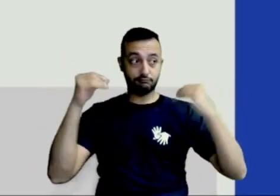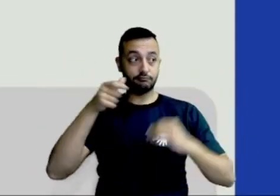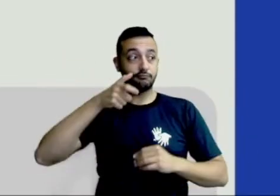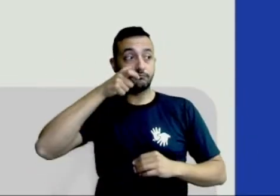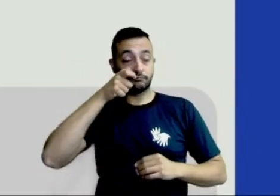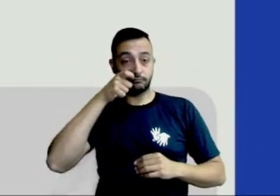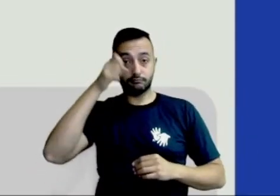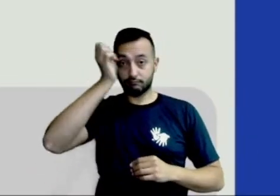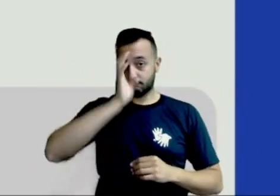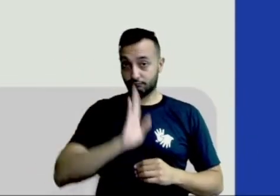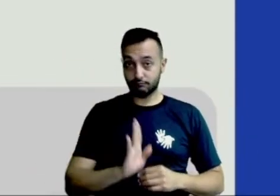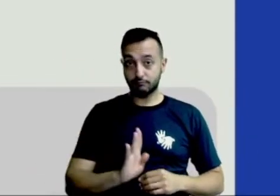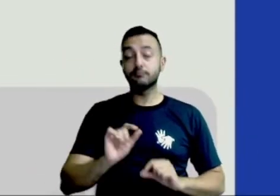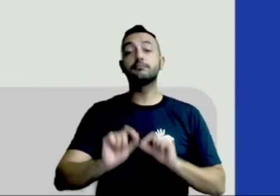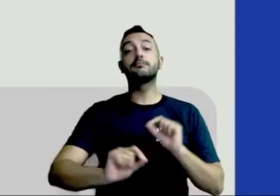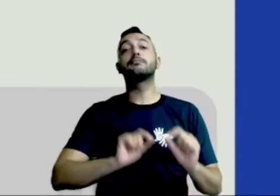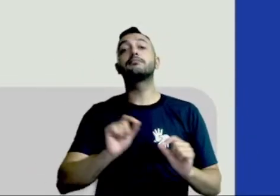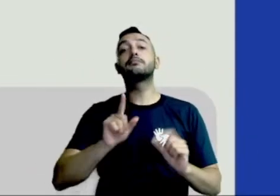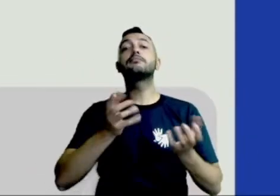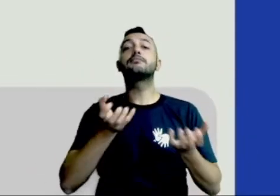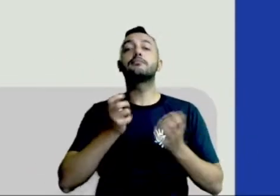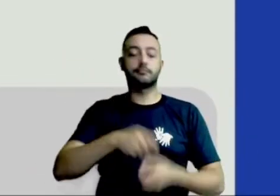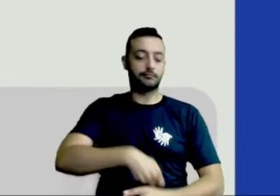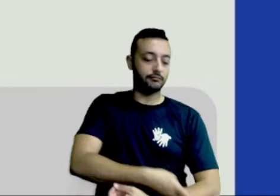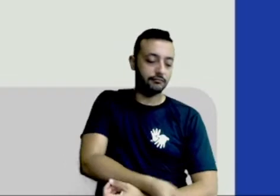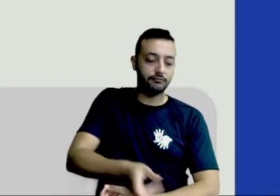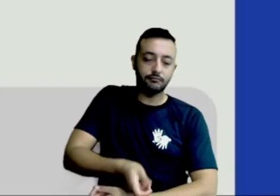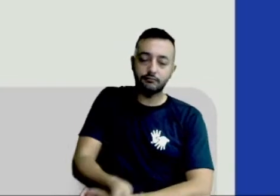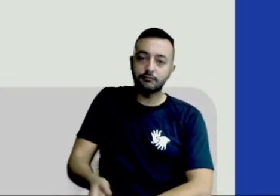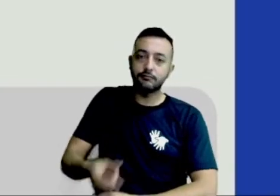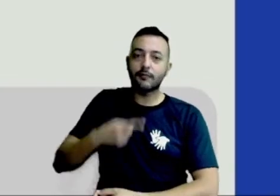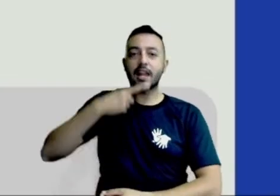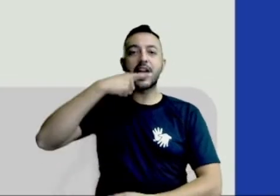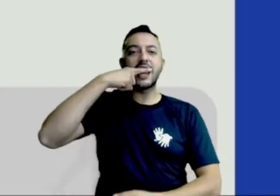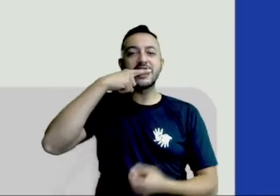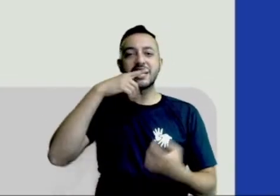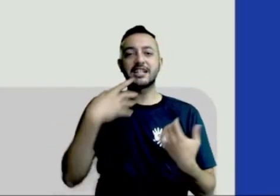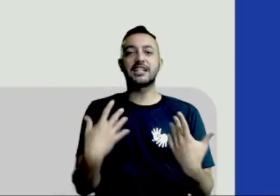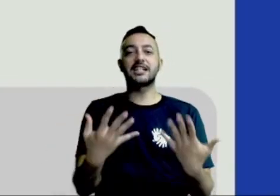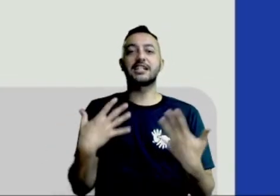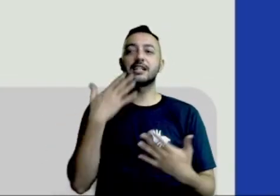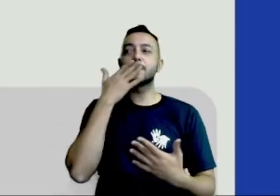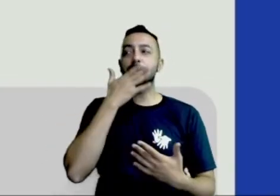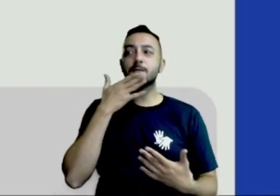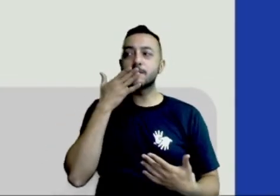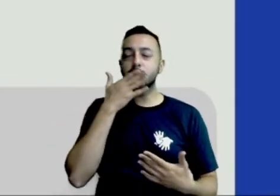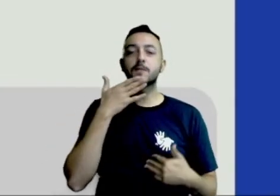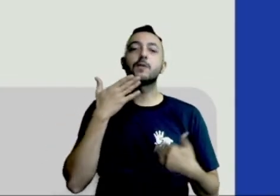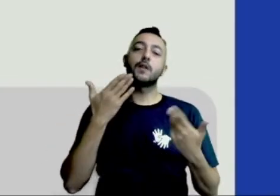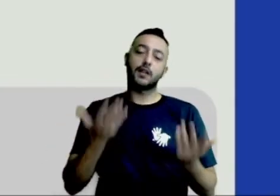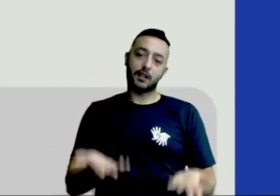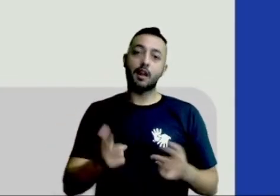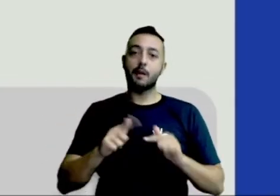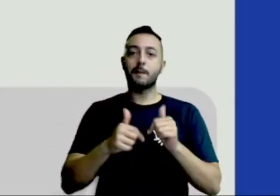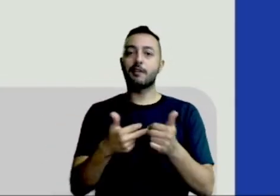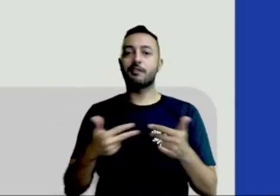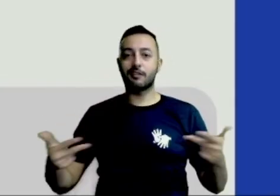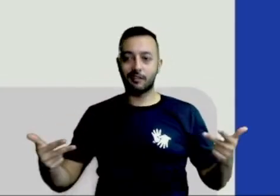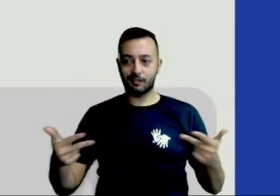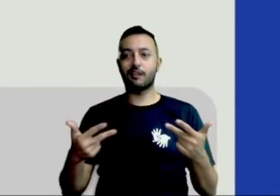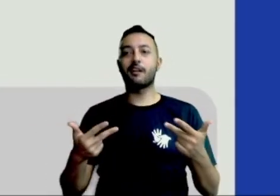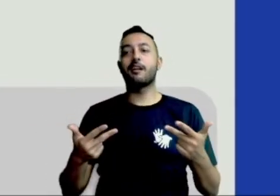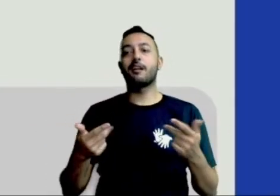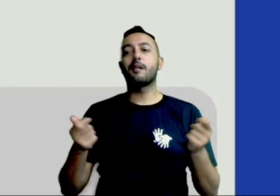viram aqui no território brasileiro uma oportunidade para plantar por exemplo a cana-de-açúcar né que é é matéria-prima